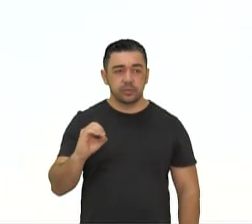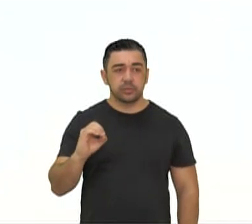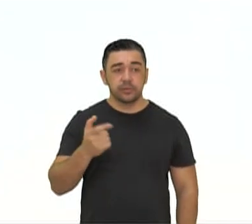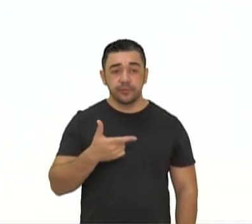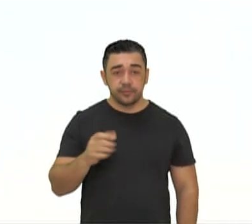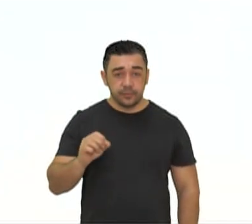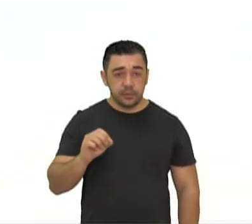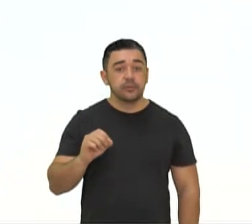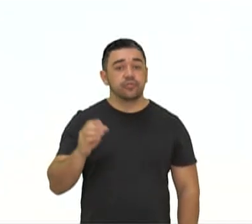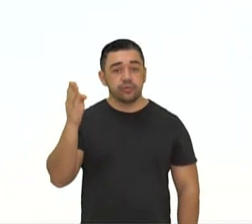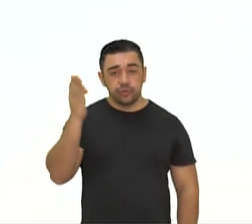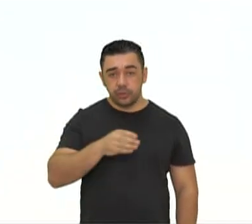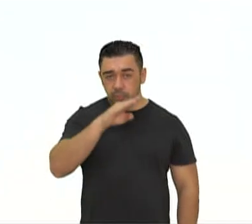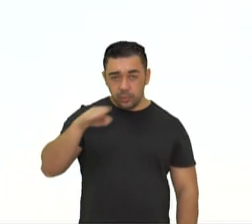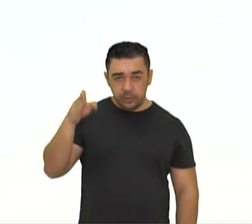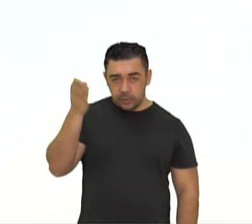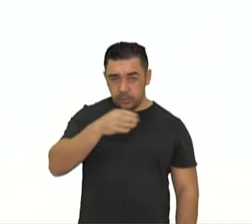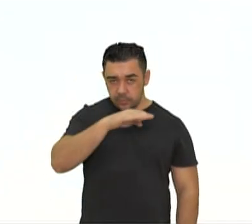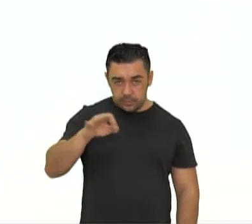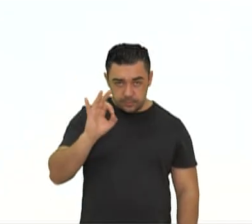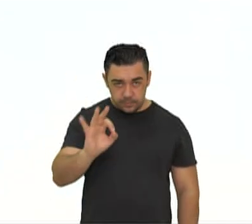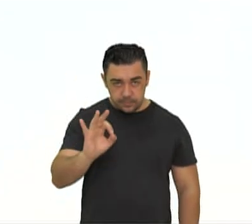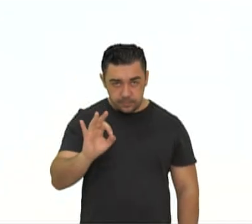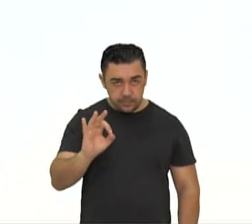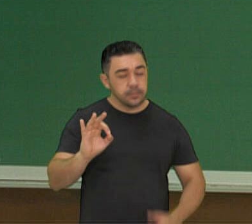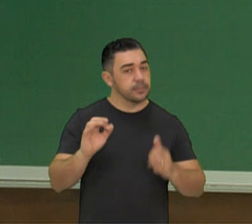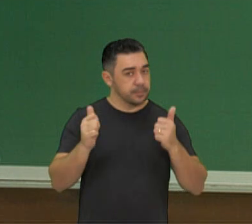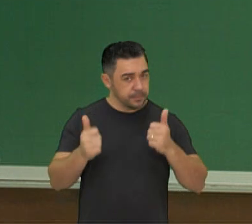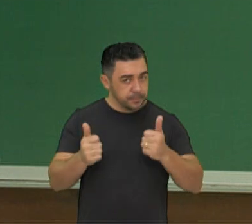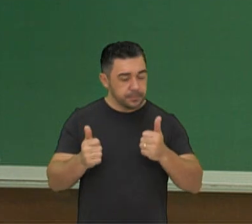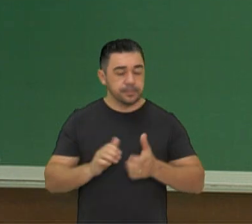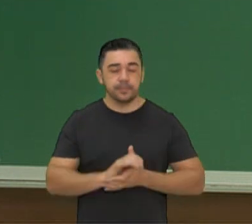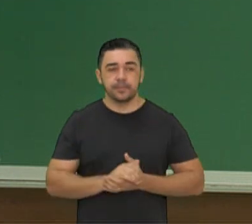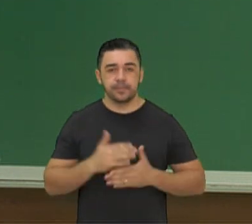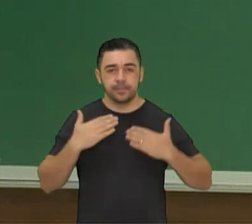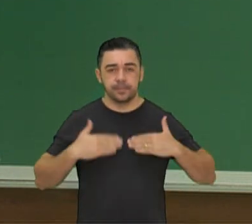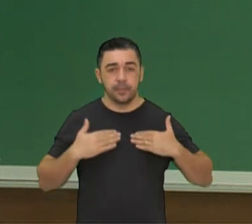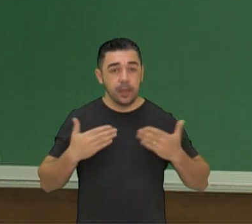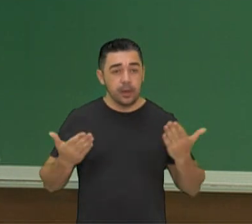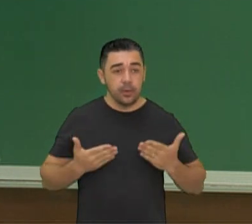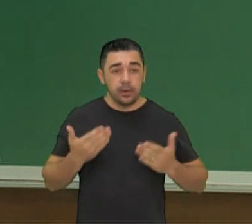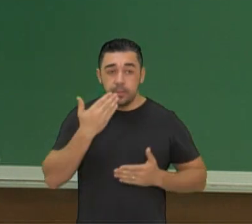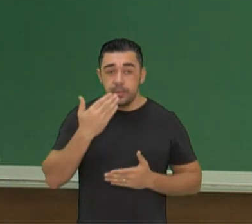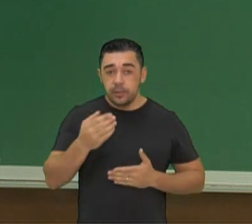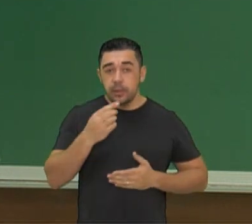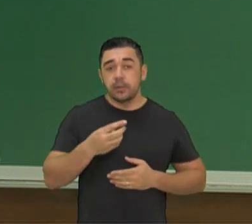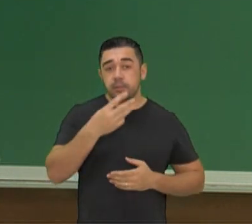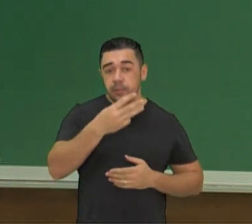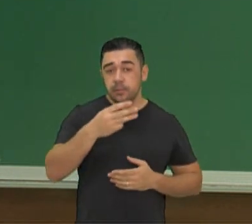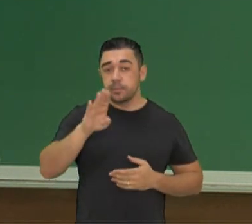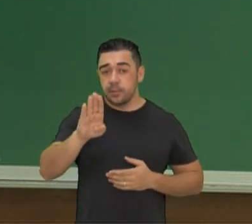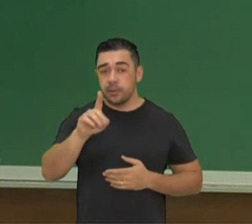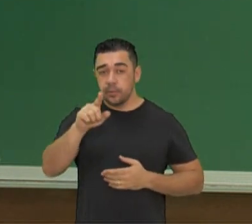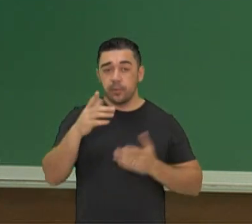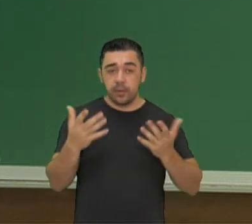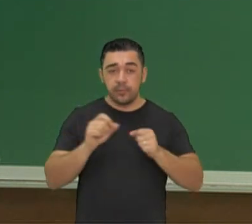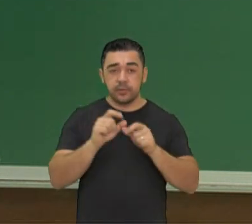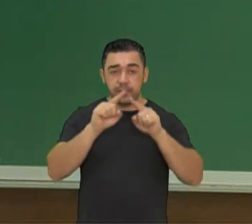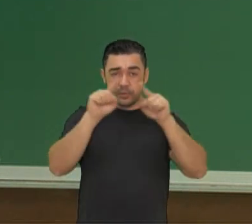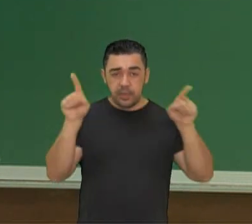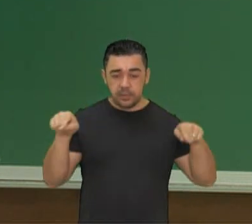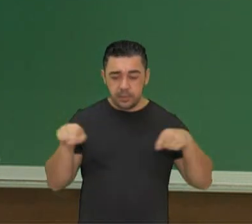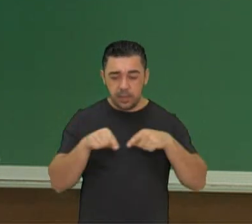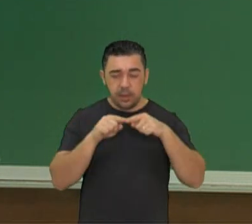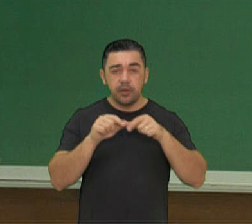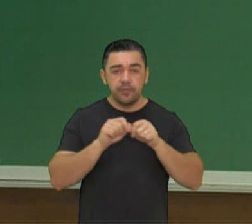20 diagonais, tá bom? Tranquilo? Agora é o seguinte, na 3B eu quero que você desenhe um octógono e